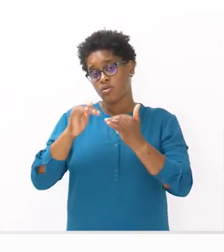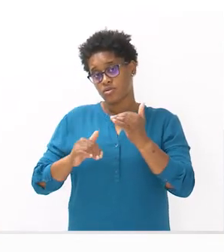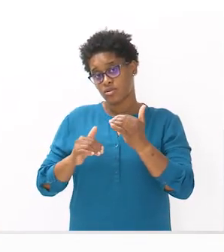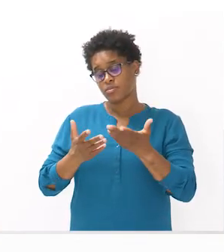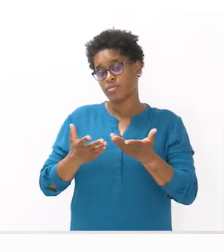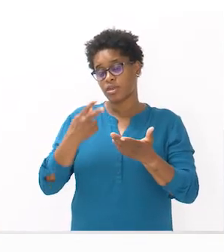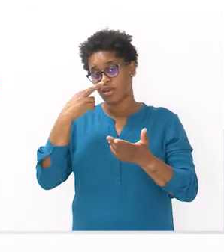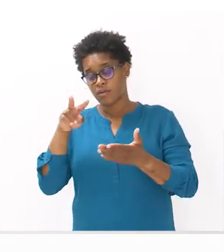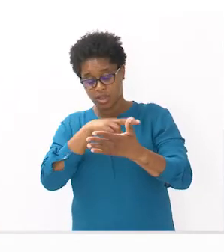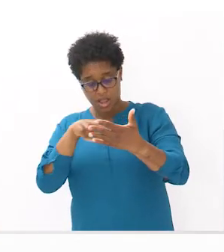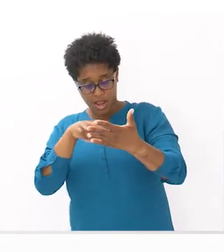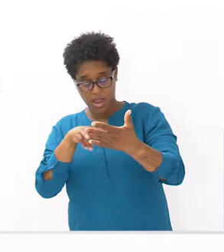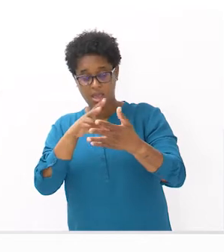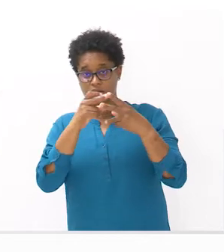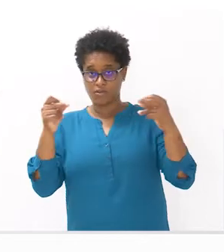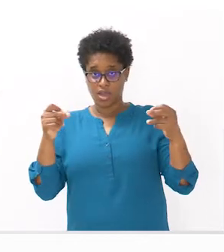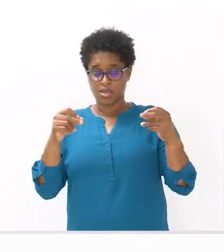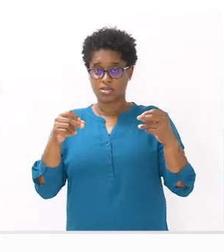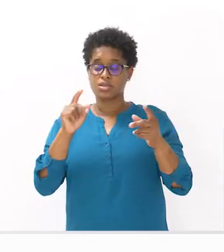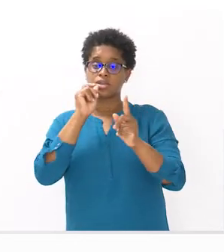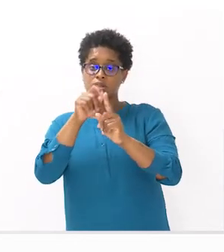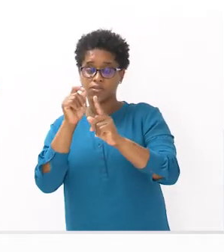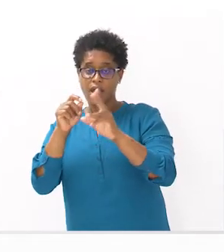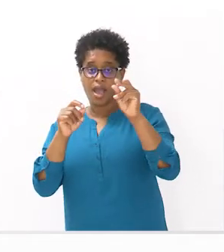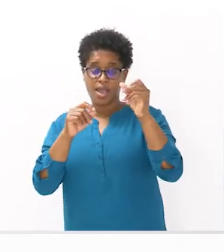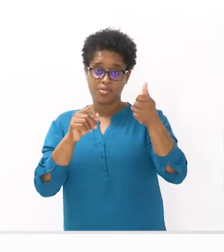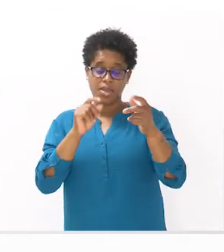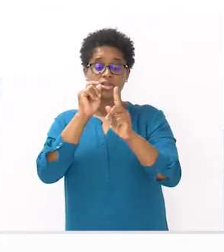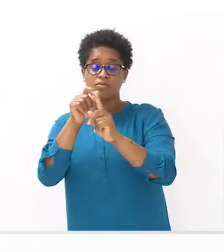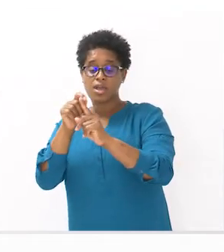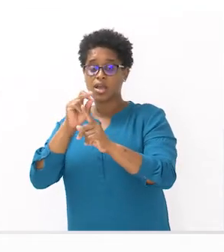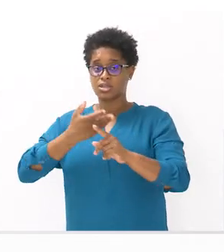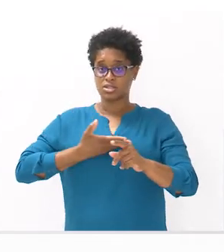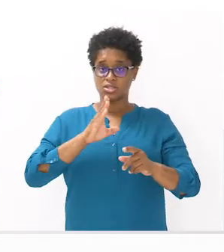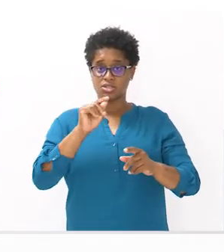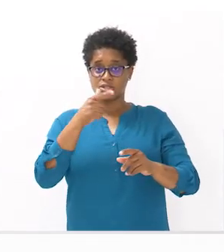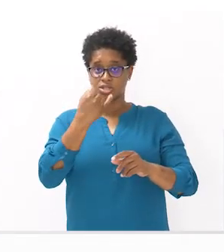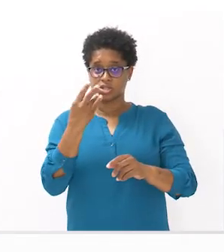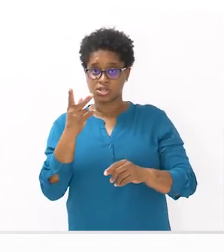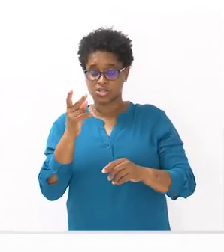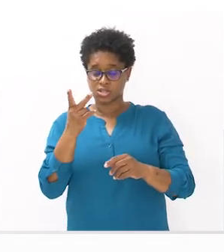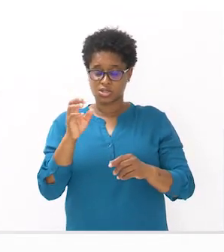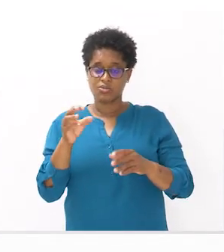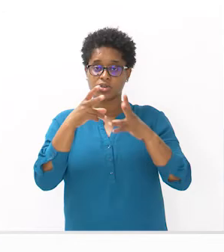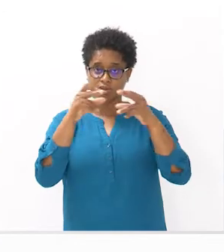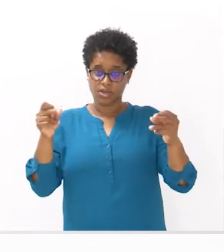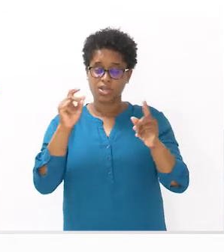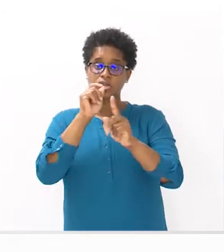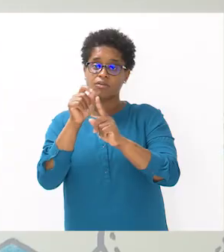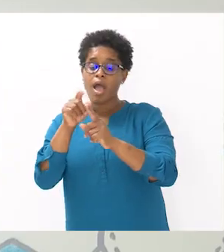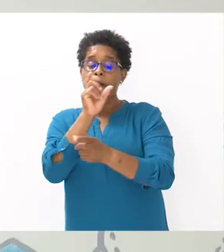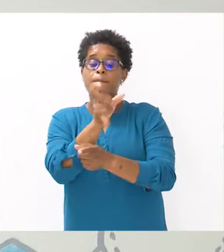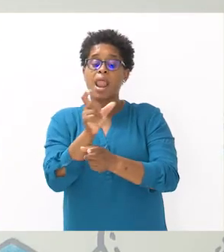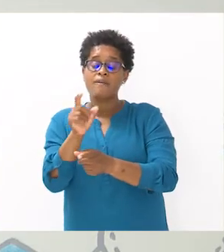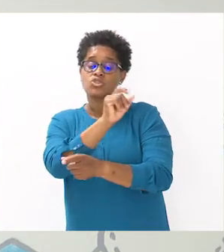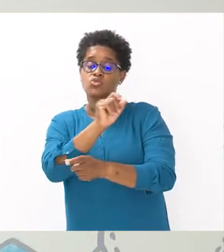B, identificar os adjetivos, ou seja, o adjetivo nas frases, identificar as